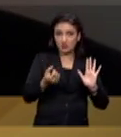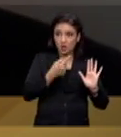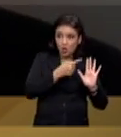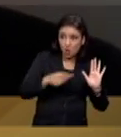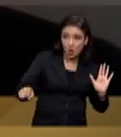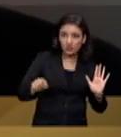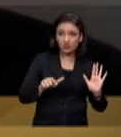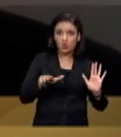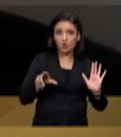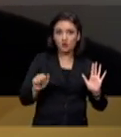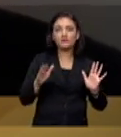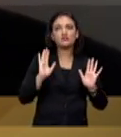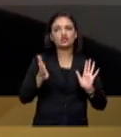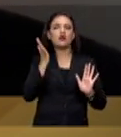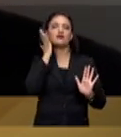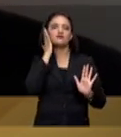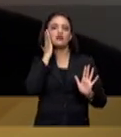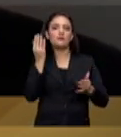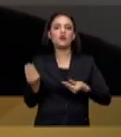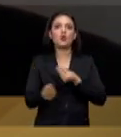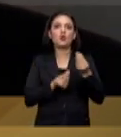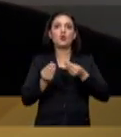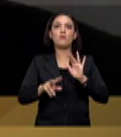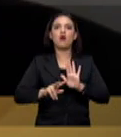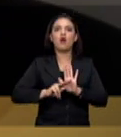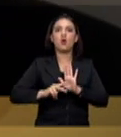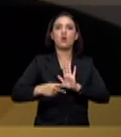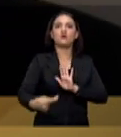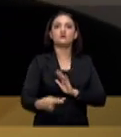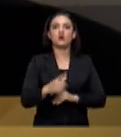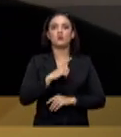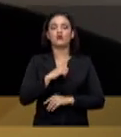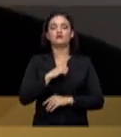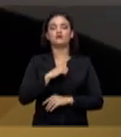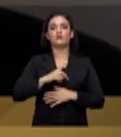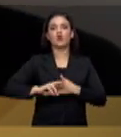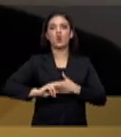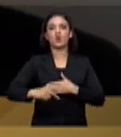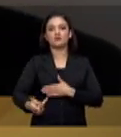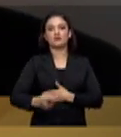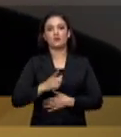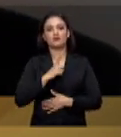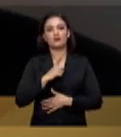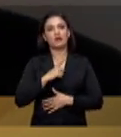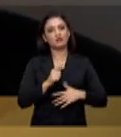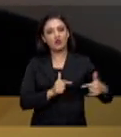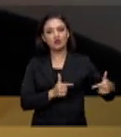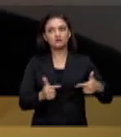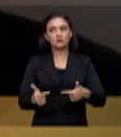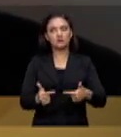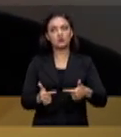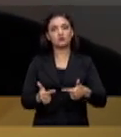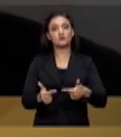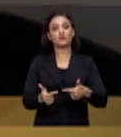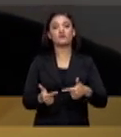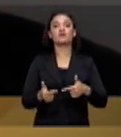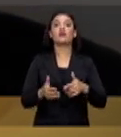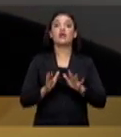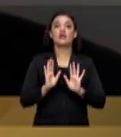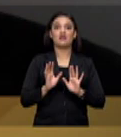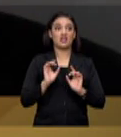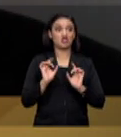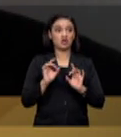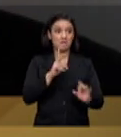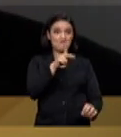da extensão alcançada pelas condutas que lhe foram atribuídas, as quais abarcaram não só a